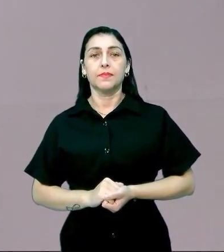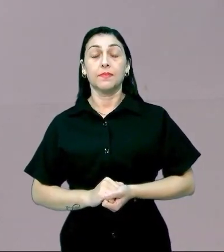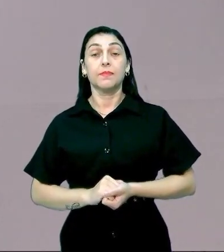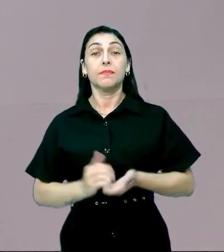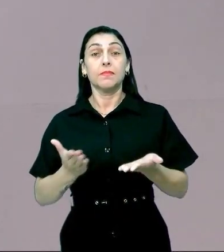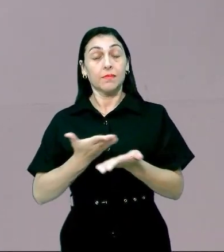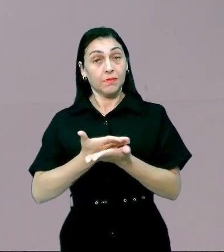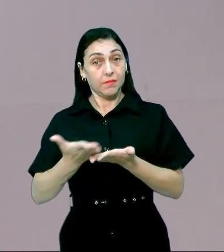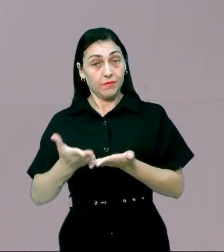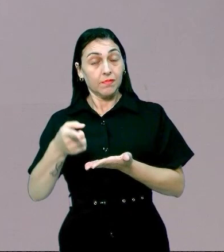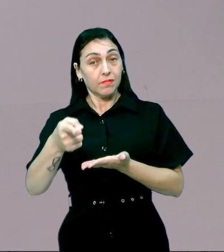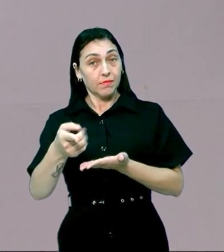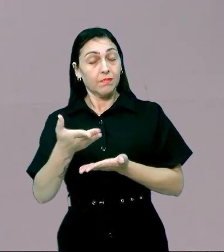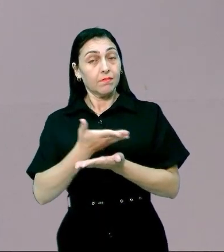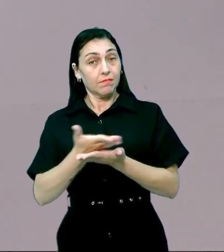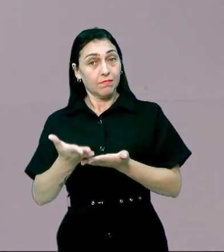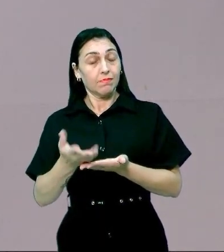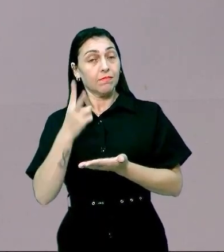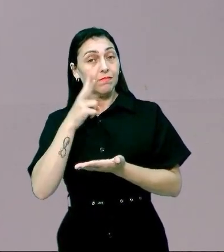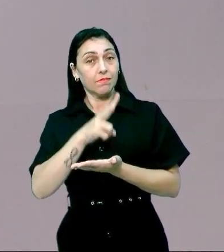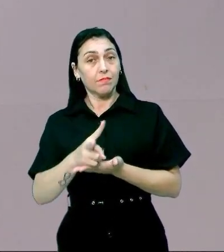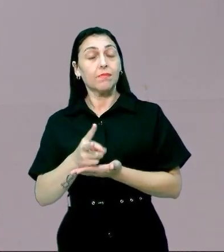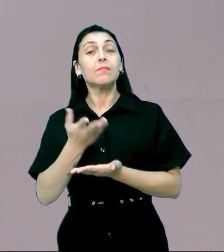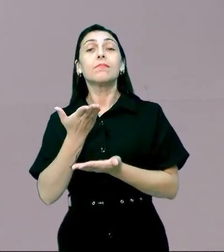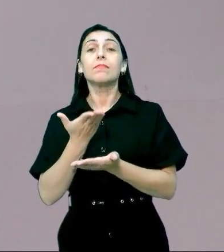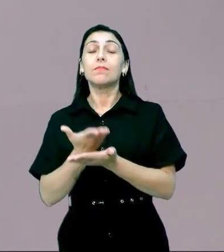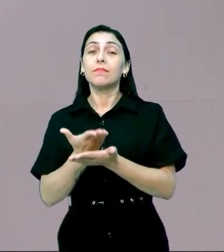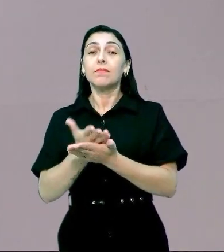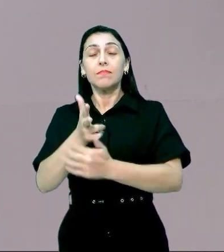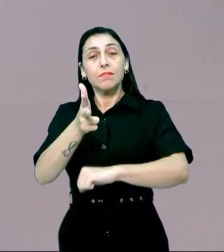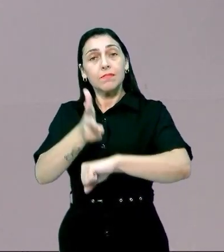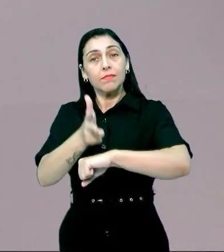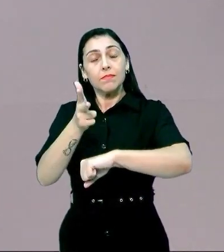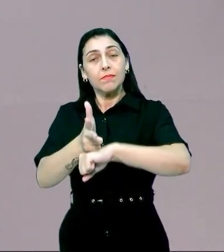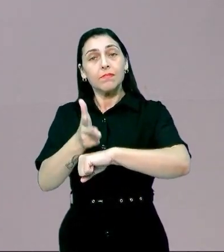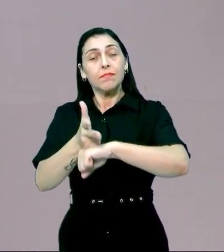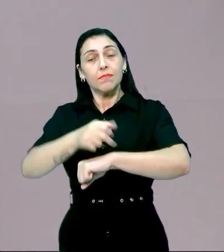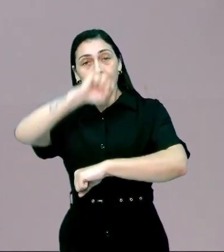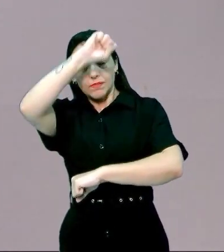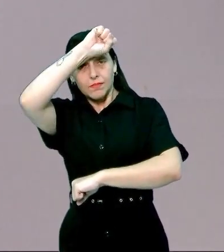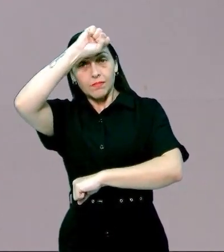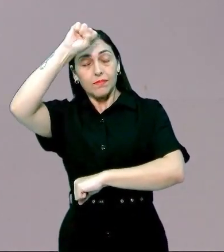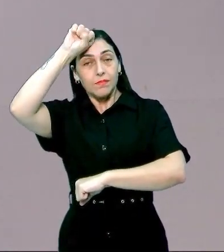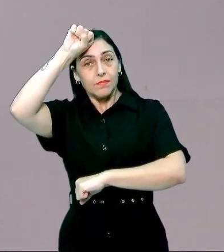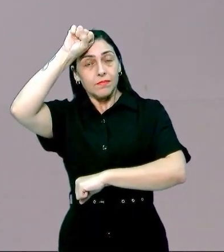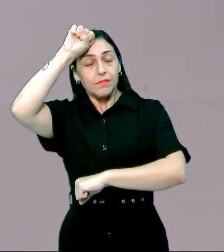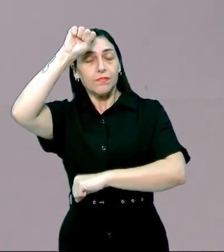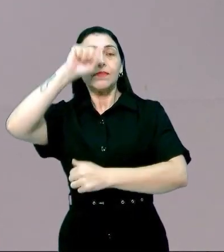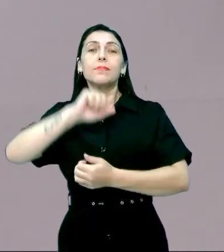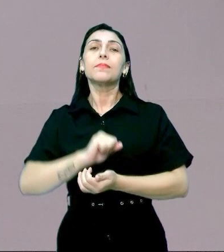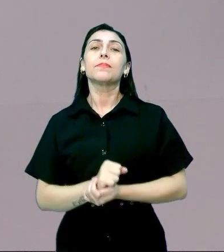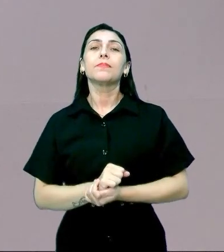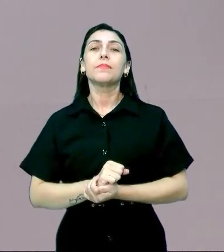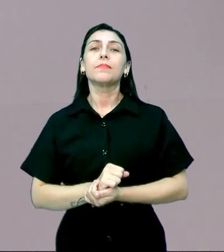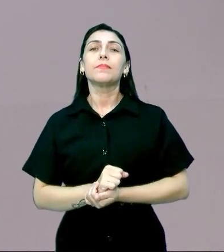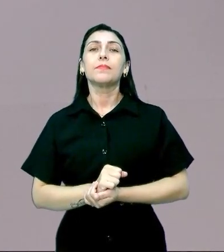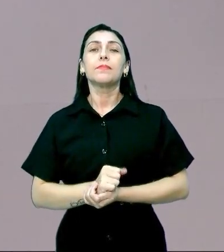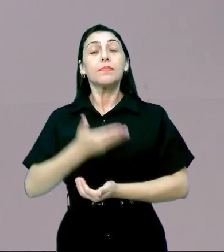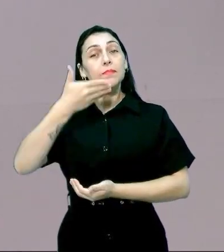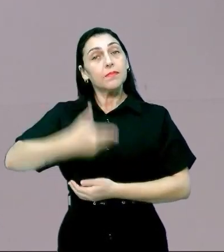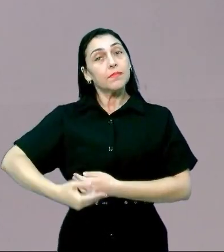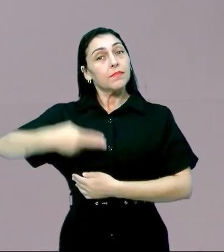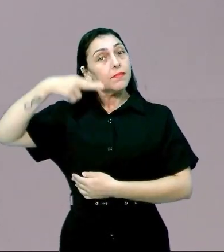A partir de agora, você começa a acompanhar mais uma videoaula do seu componente curricular Sociologia. Eu